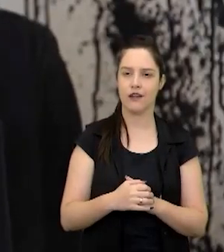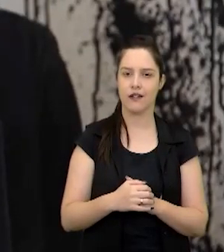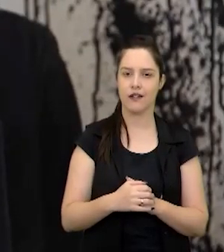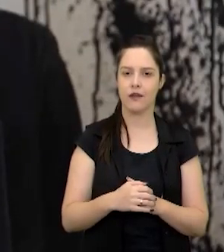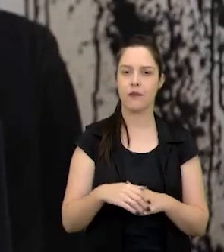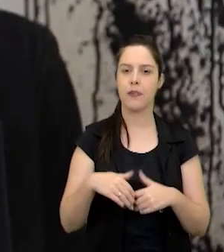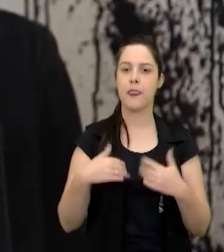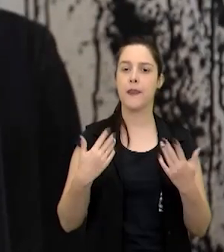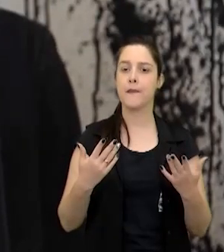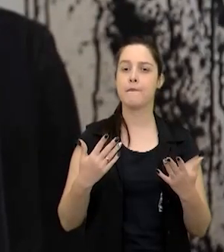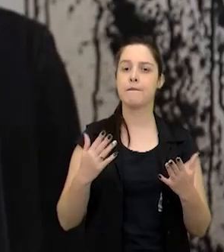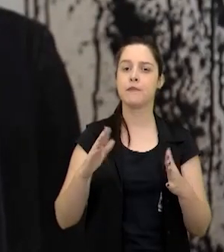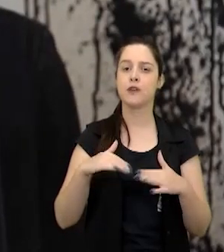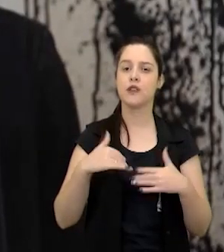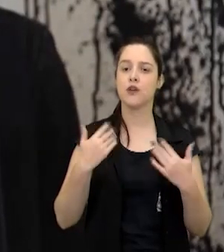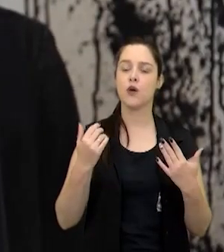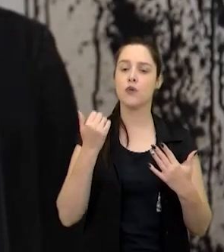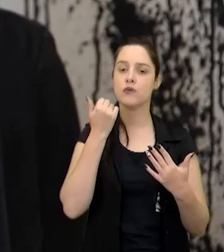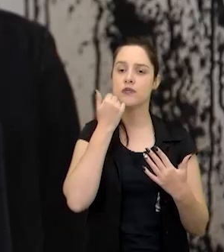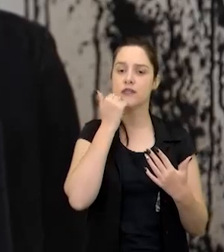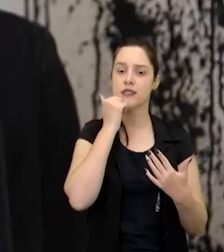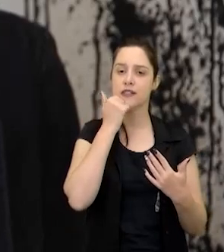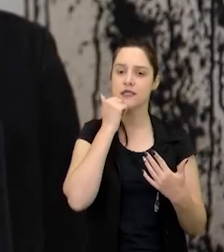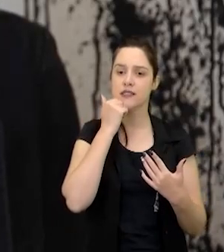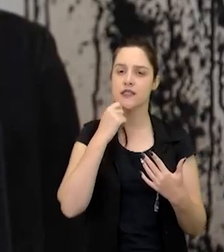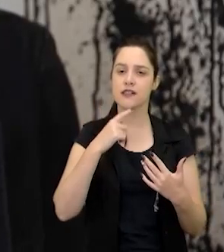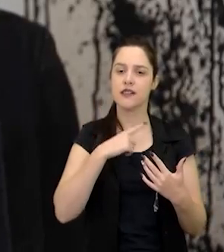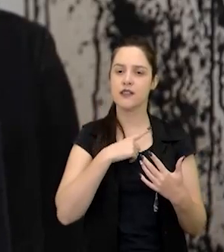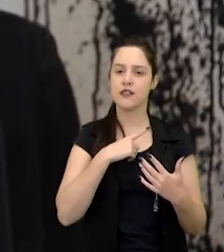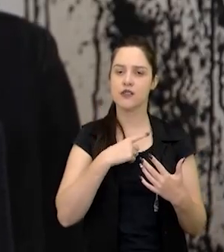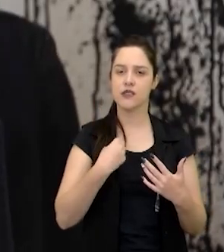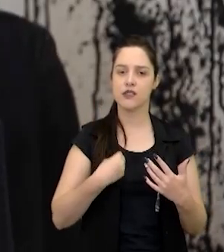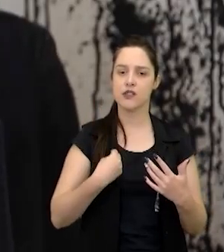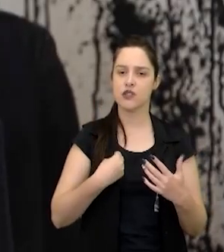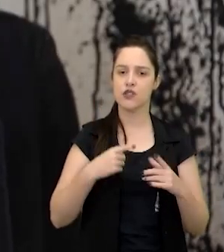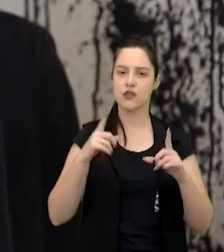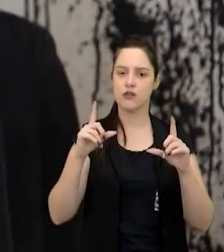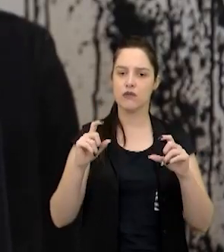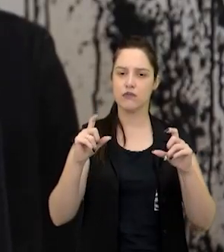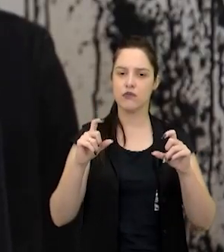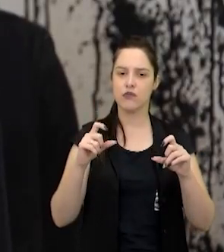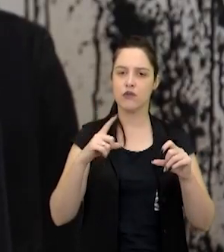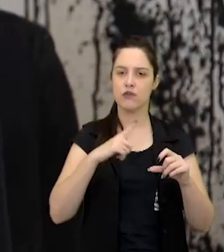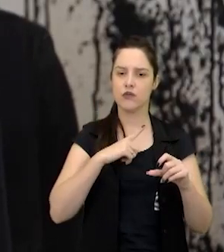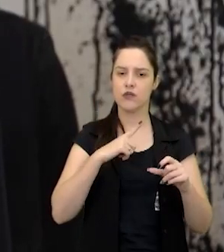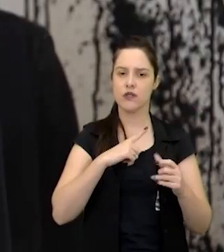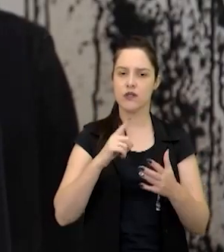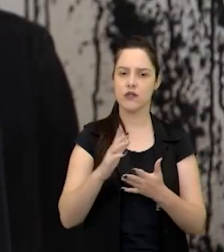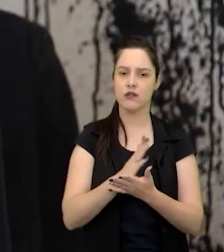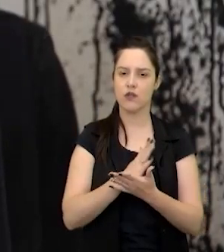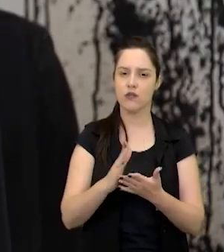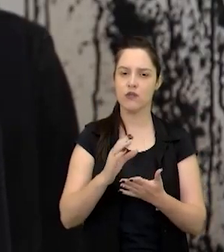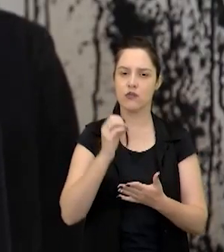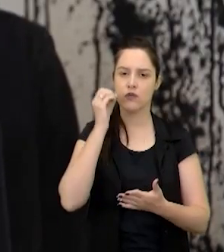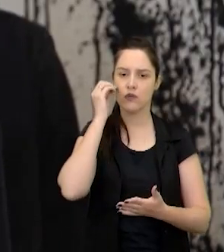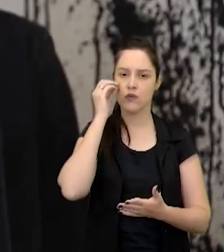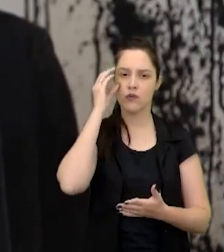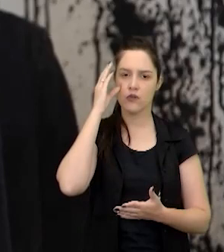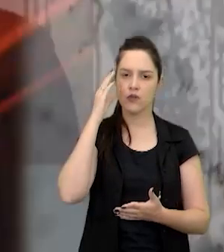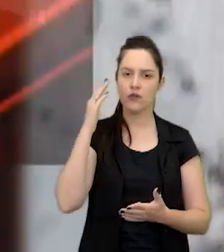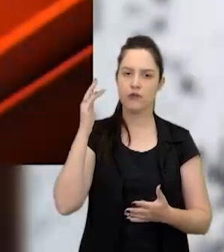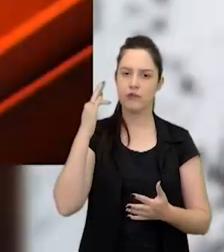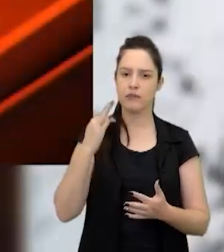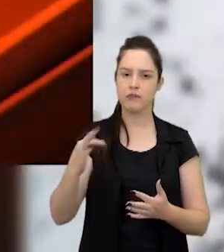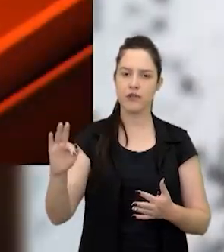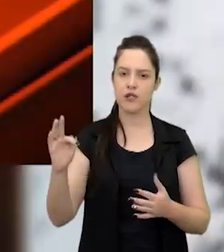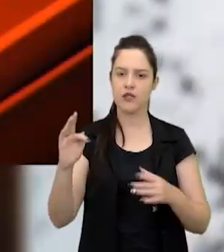Ou será que é uma ciência que exigia do fotógrafo ter algum conhecimento de física para